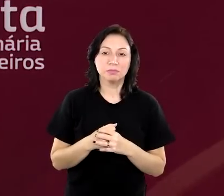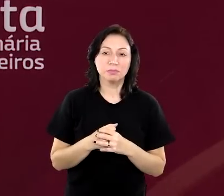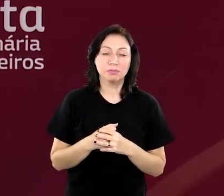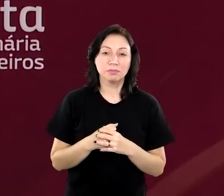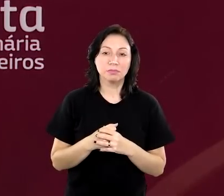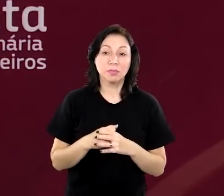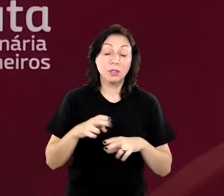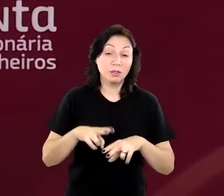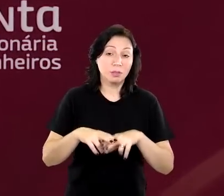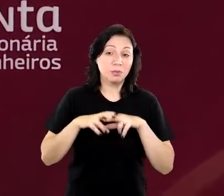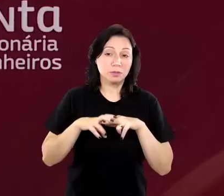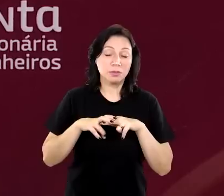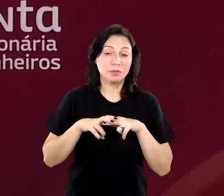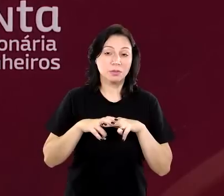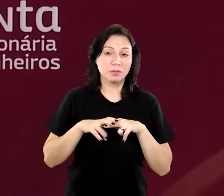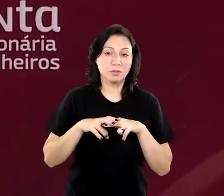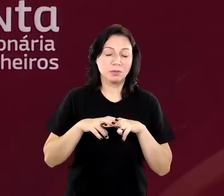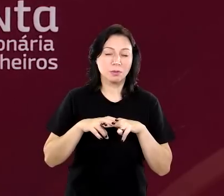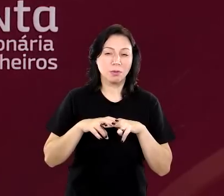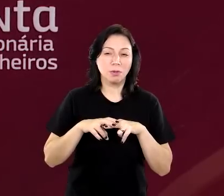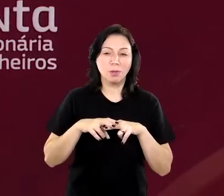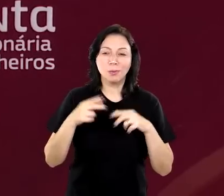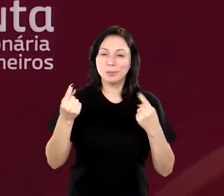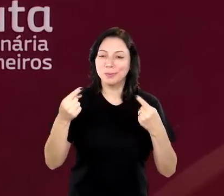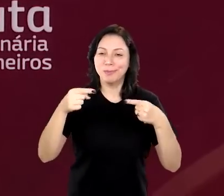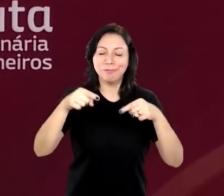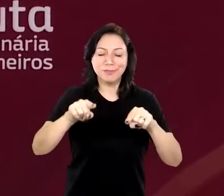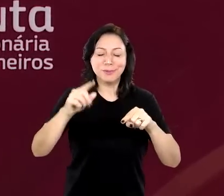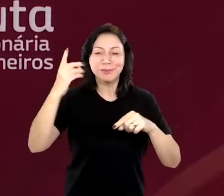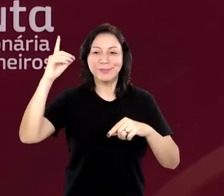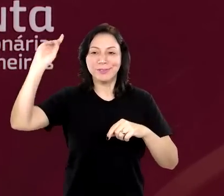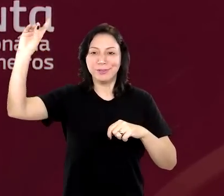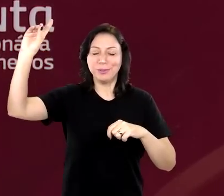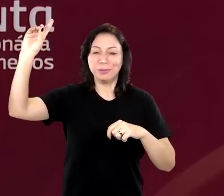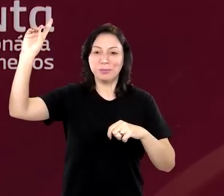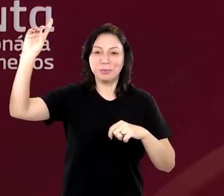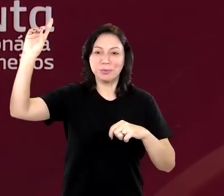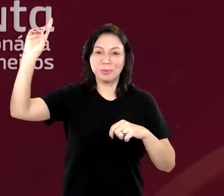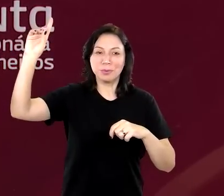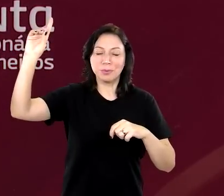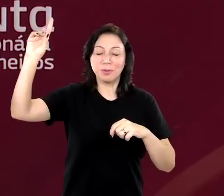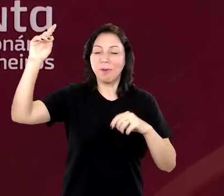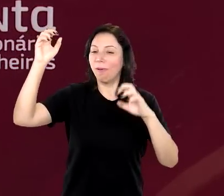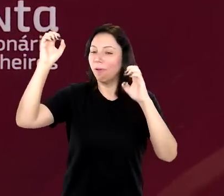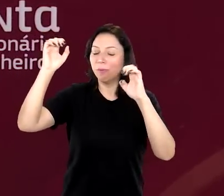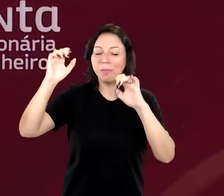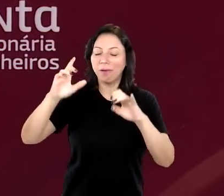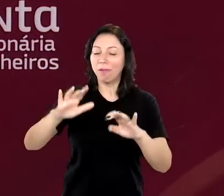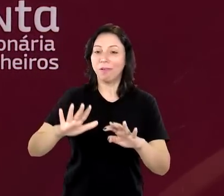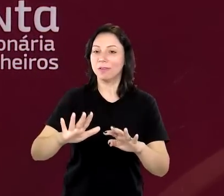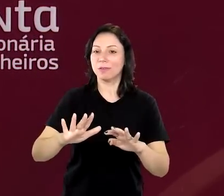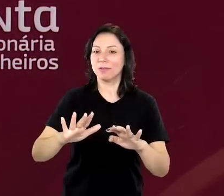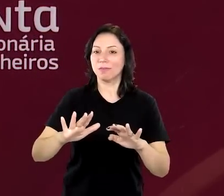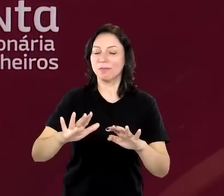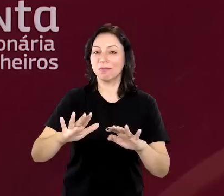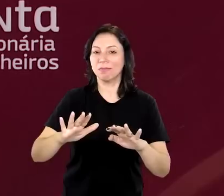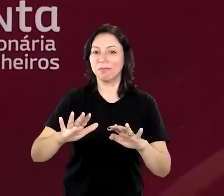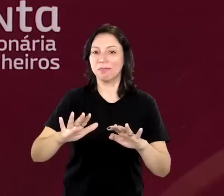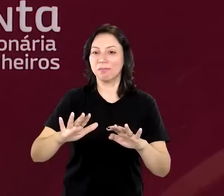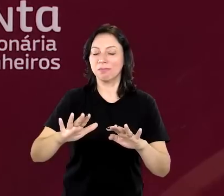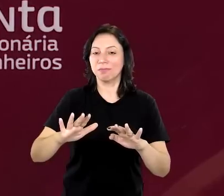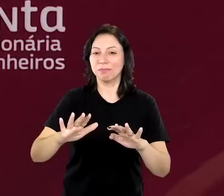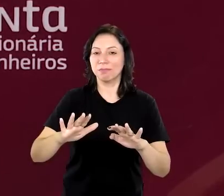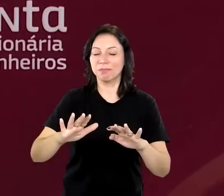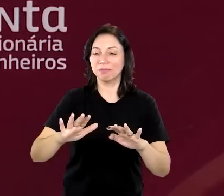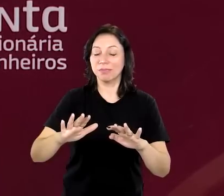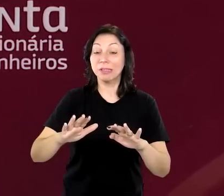Por isso que o desafio de Deus vem como um favor imerecido. Vem com a mensagem